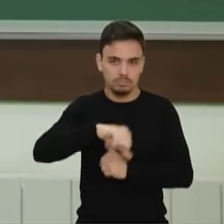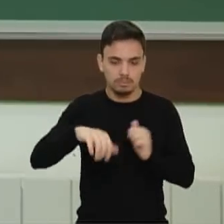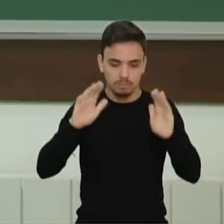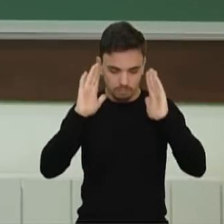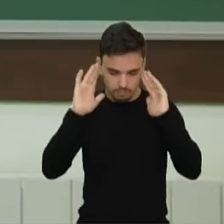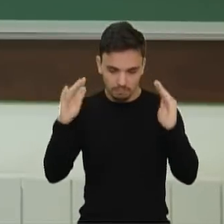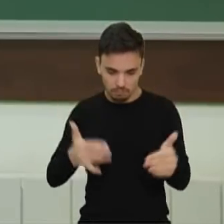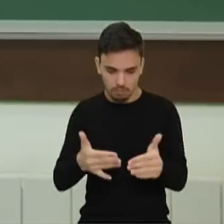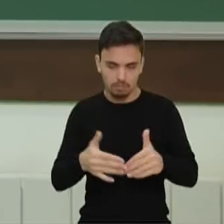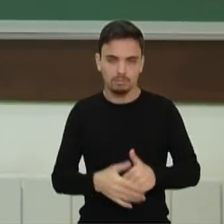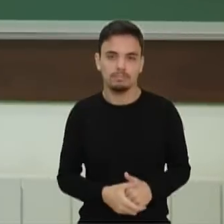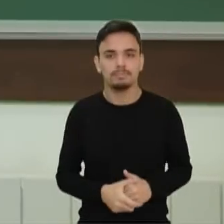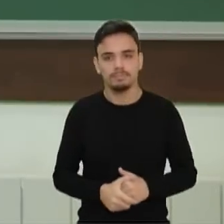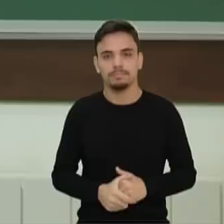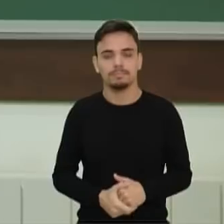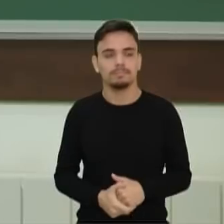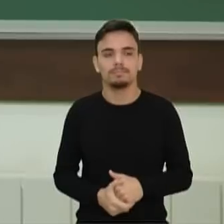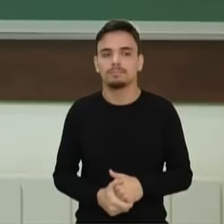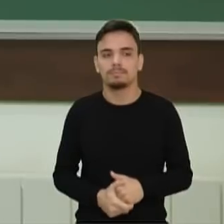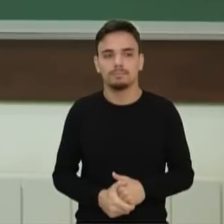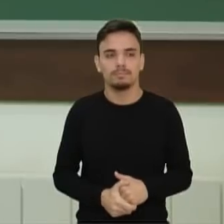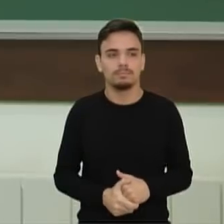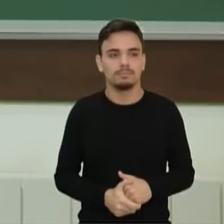foco, ok? Muito bem.